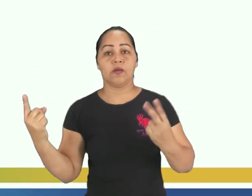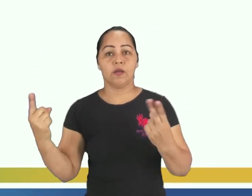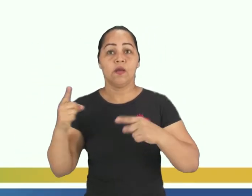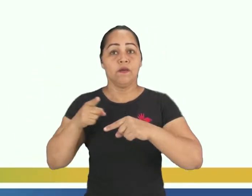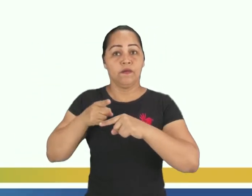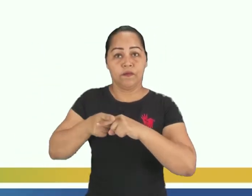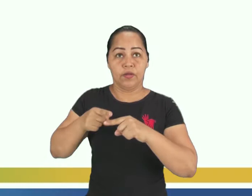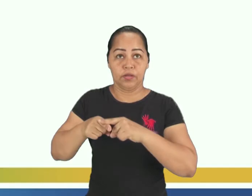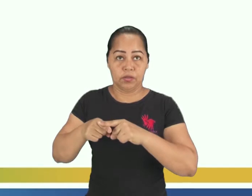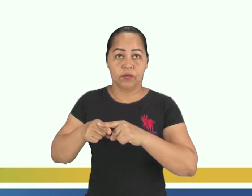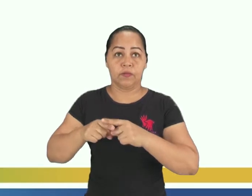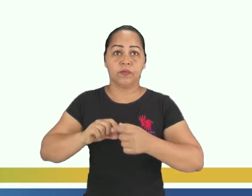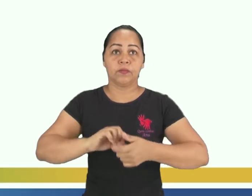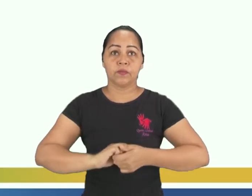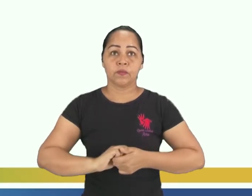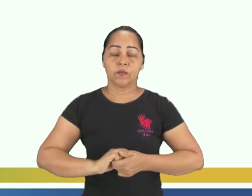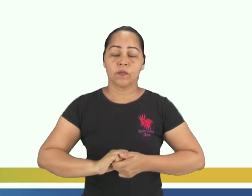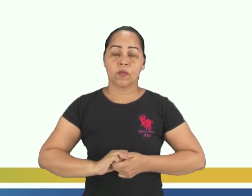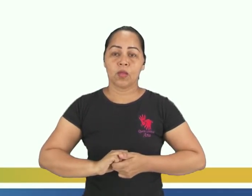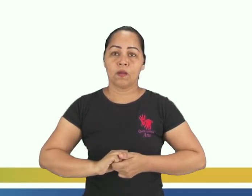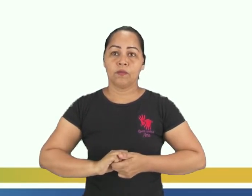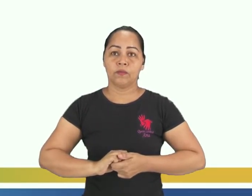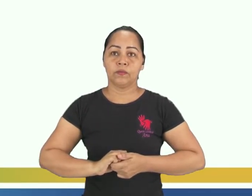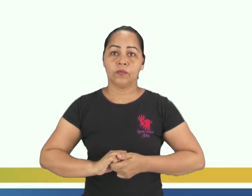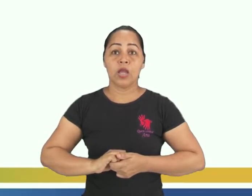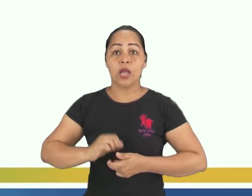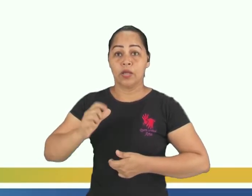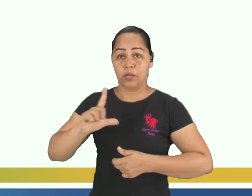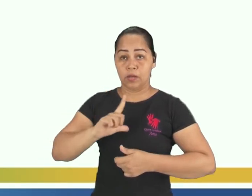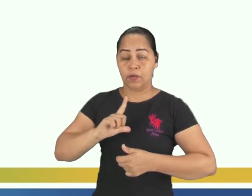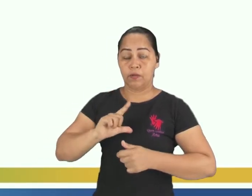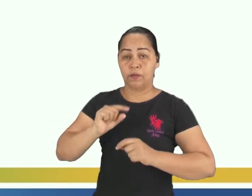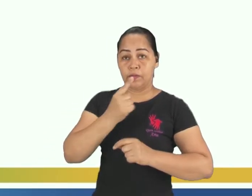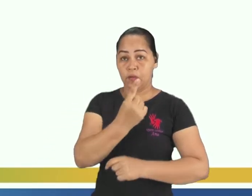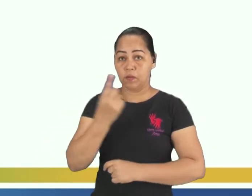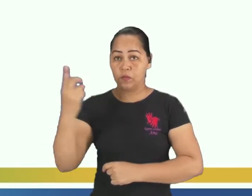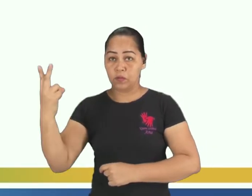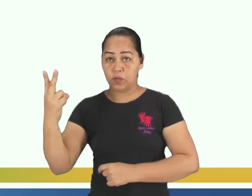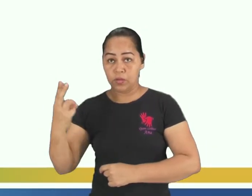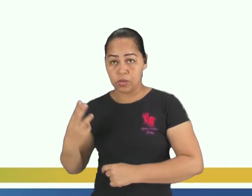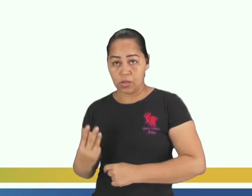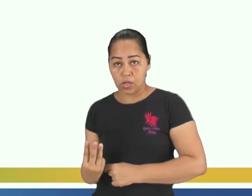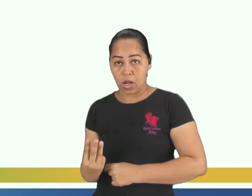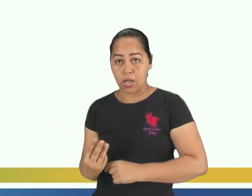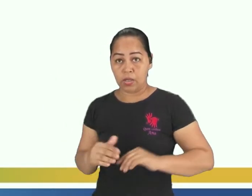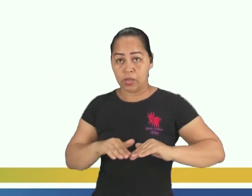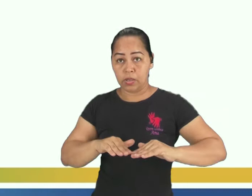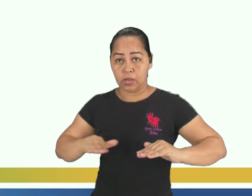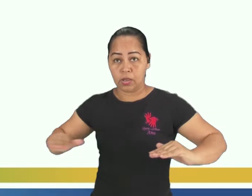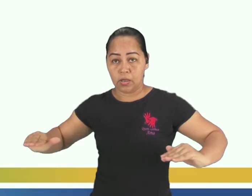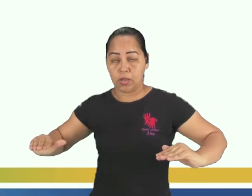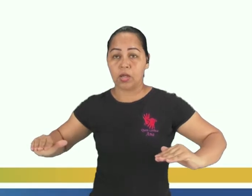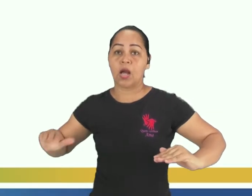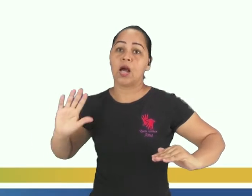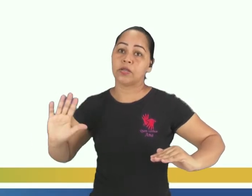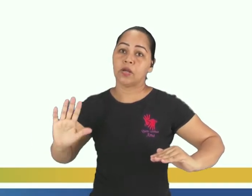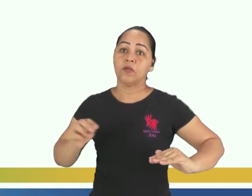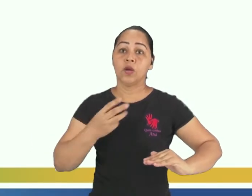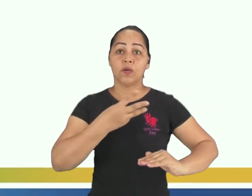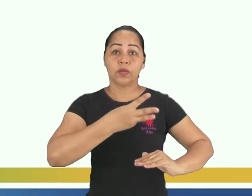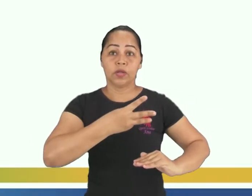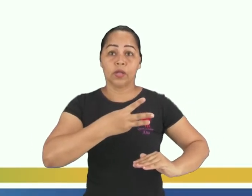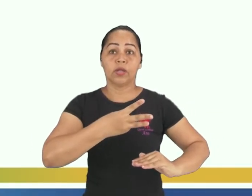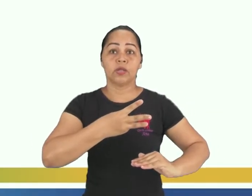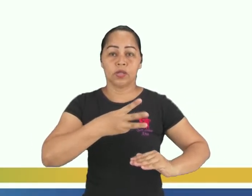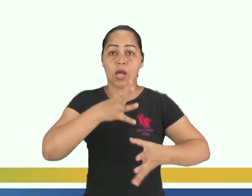nosso triângulo possui 3 lados. Bom, se perímetro é igual à soma dos 3 lados, para